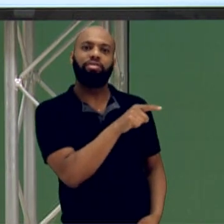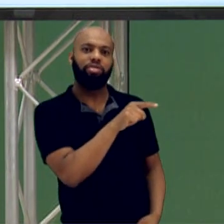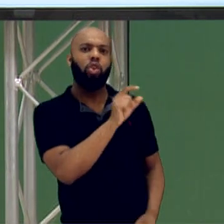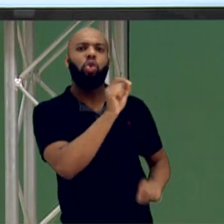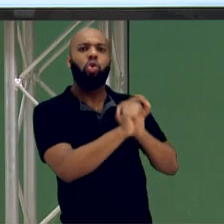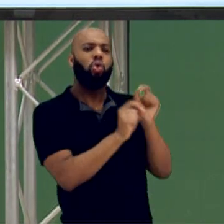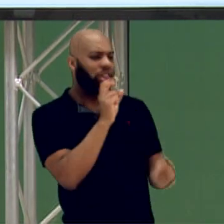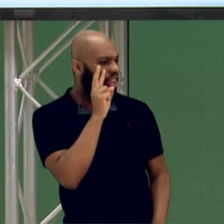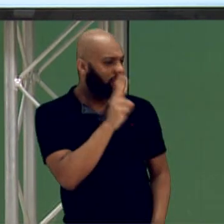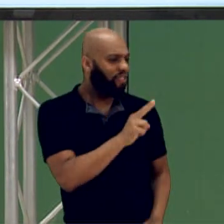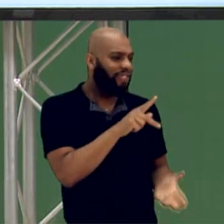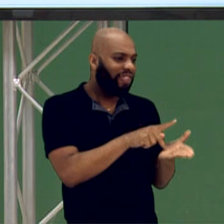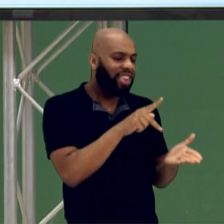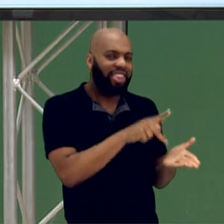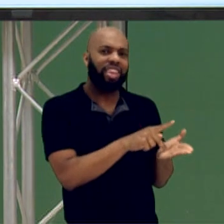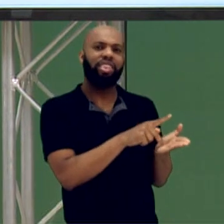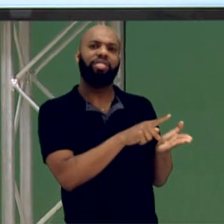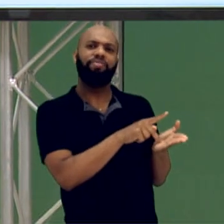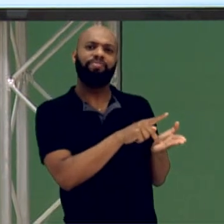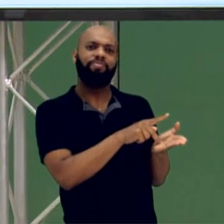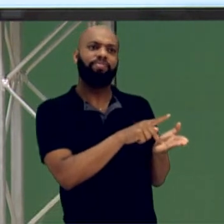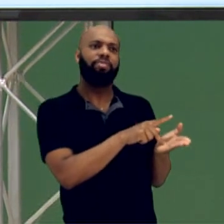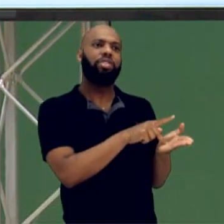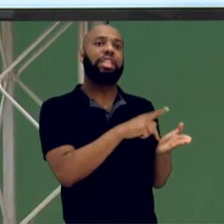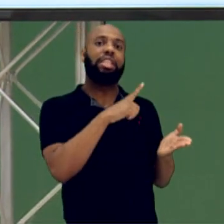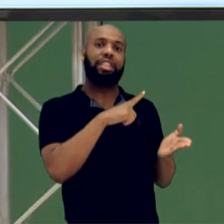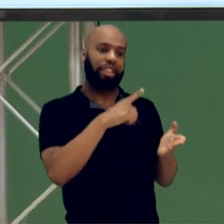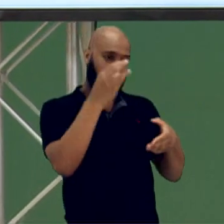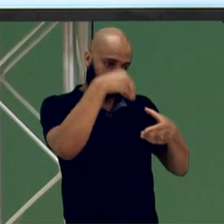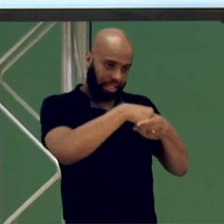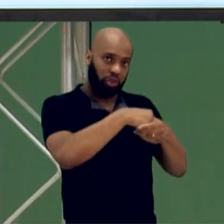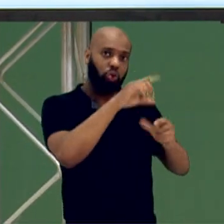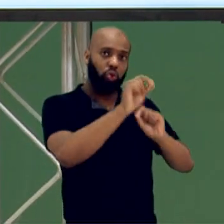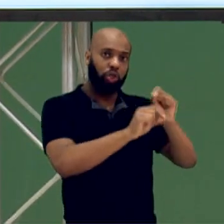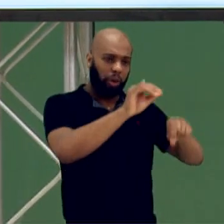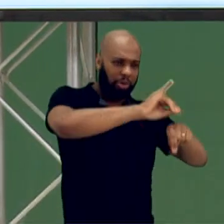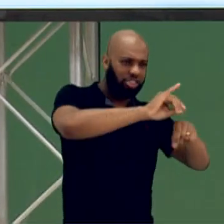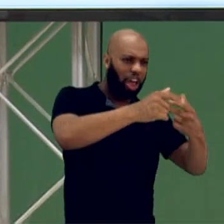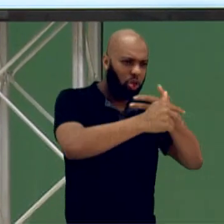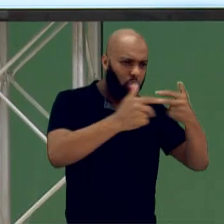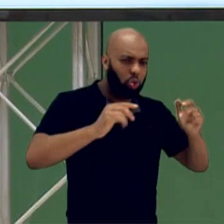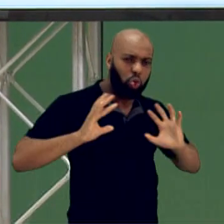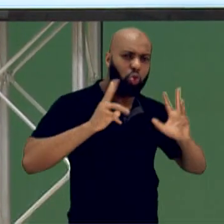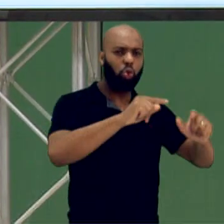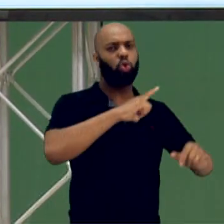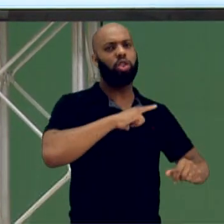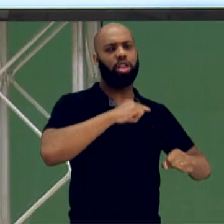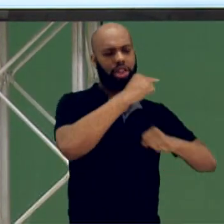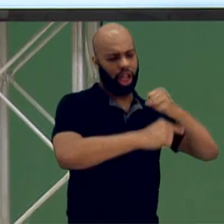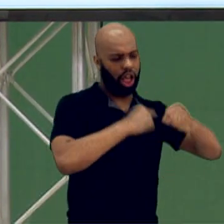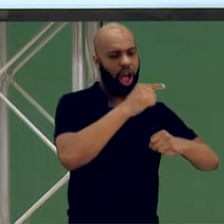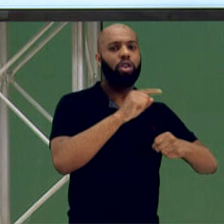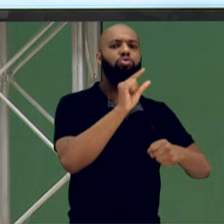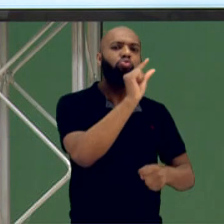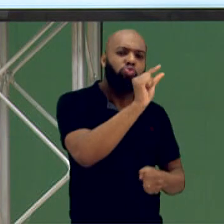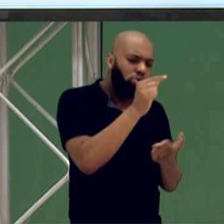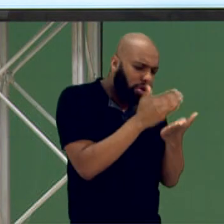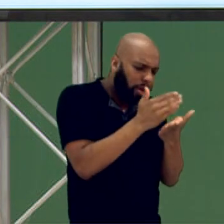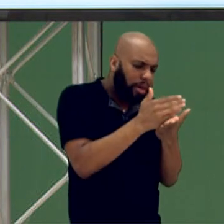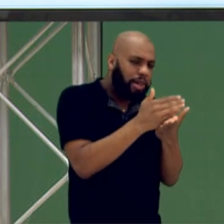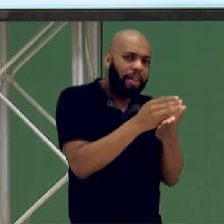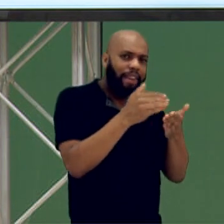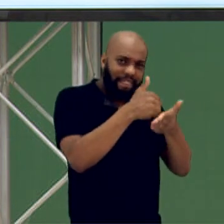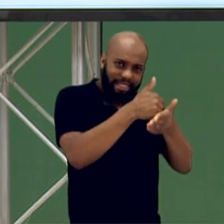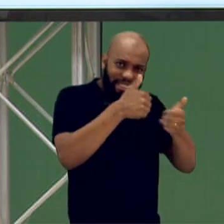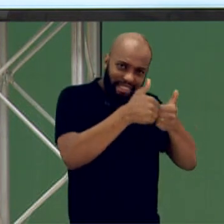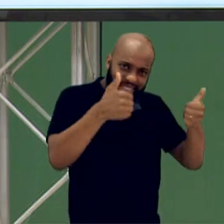realidade, a matéria seria formada por átomos, tá? Pequenas partículas invisíveis e indivisíveis